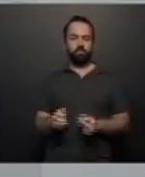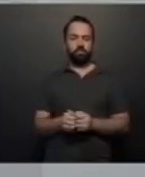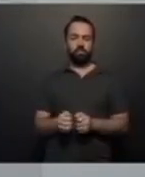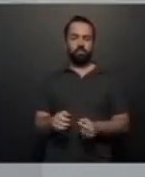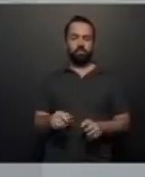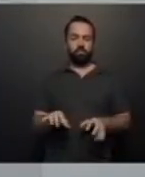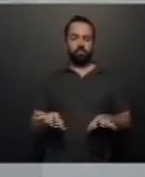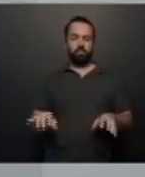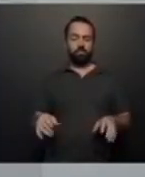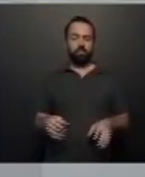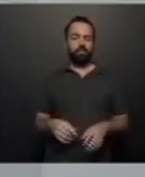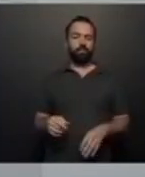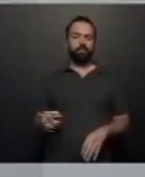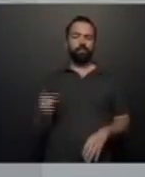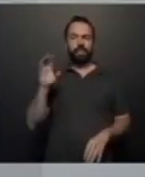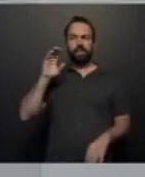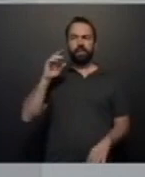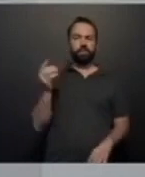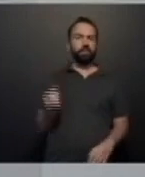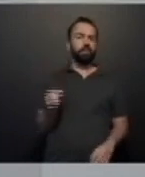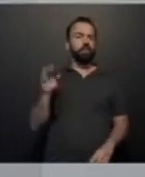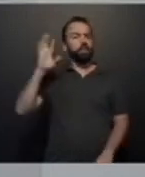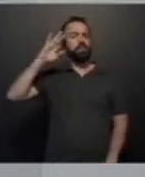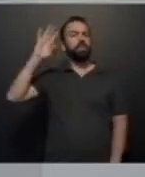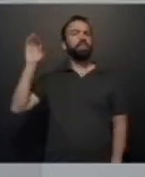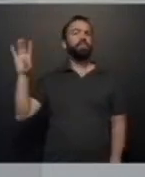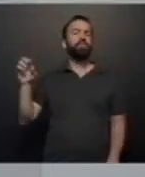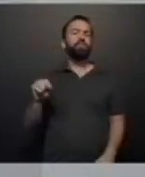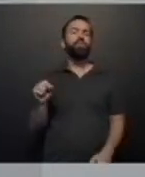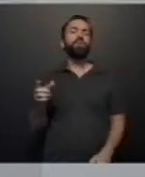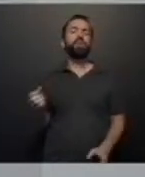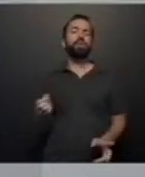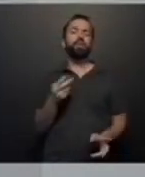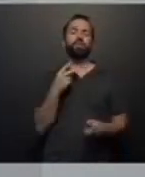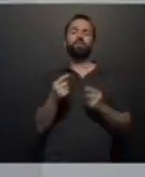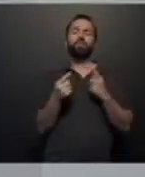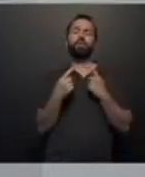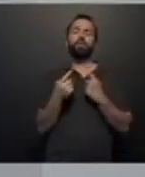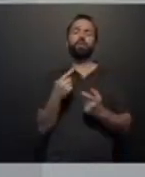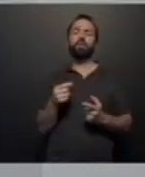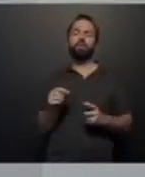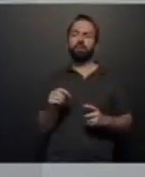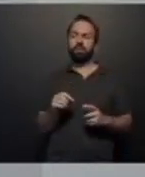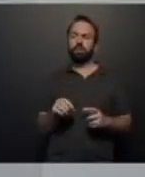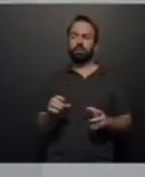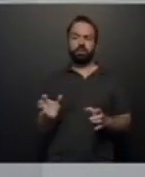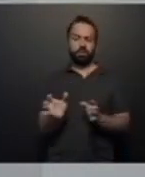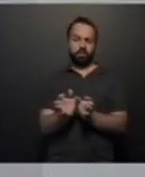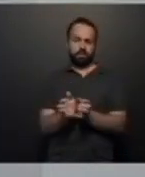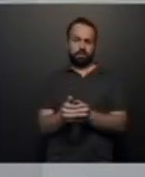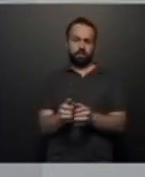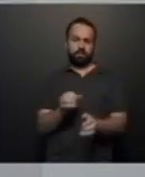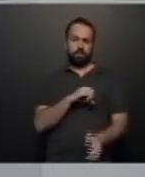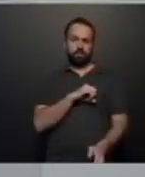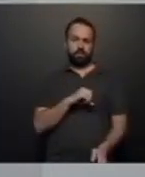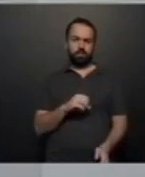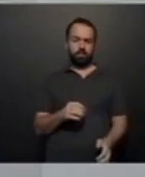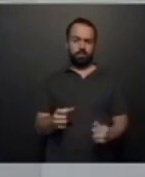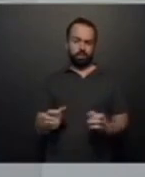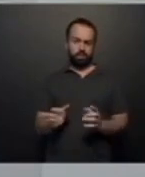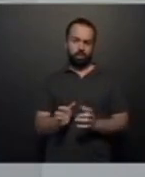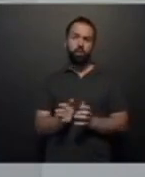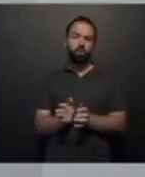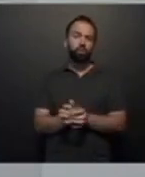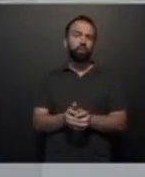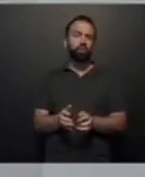O que pensamos quando falamos em conjuntos numéricos? Ou, propriamente dito, num conjunto? O conjunto ele